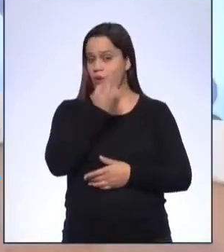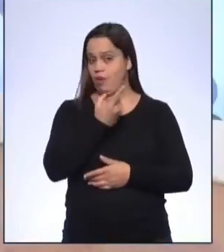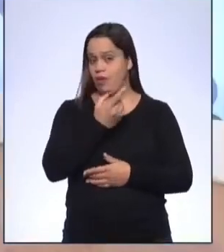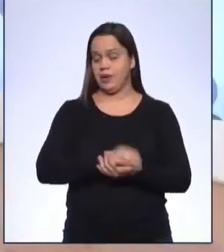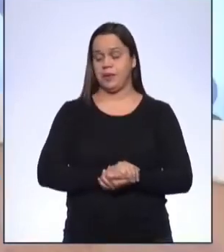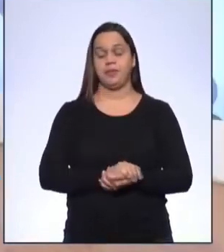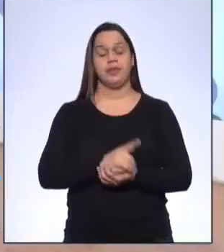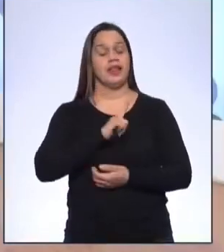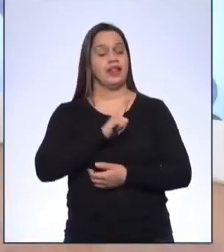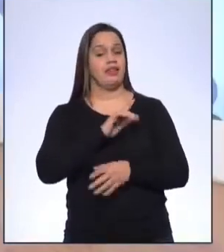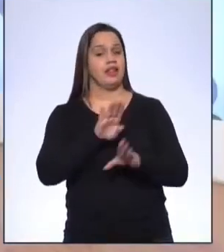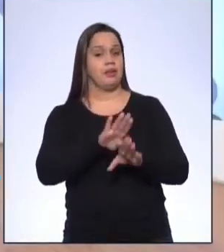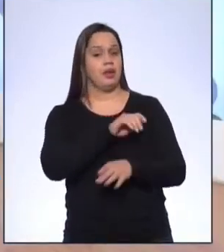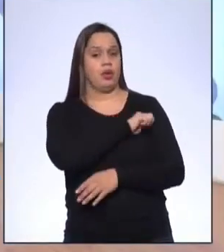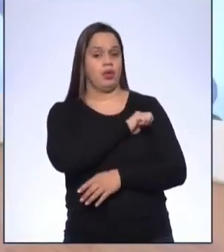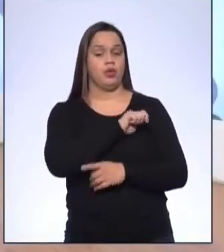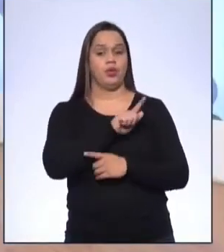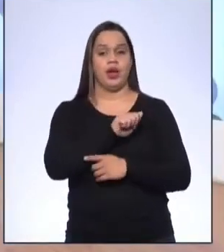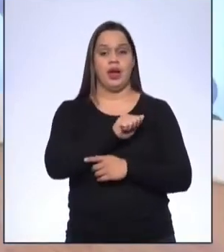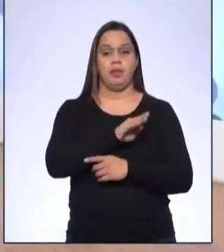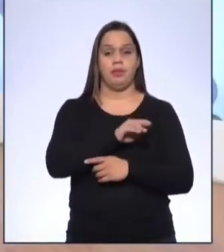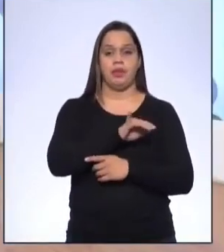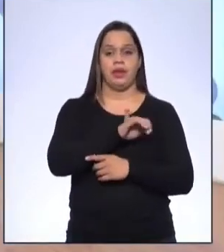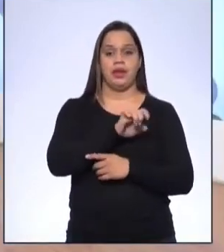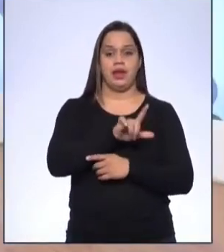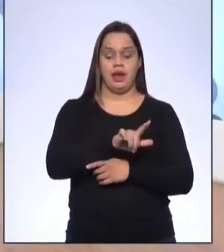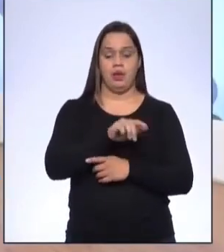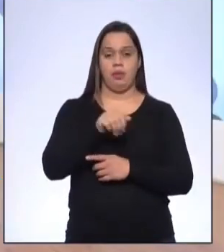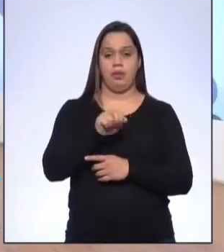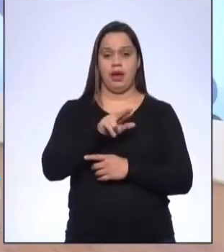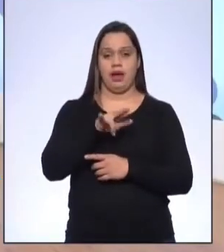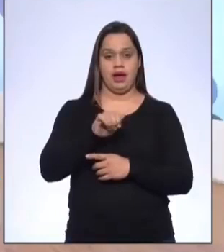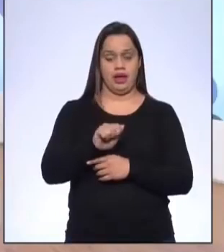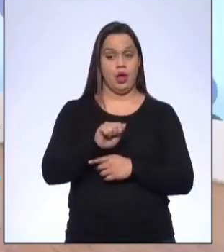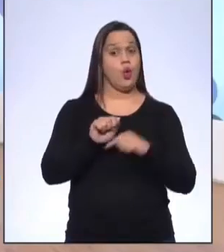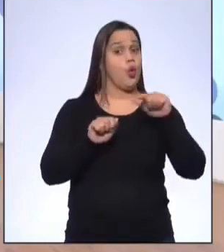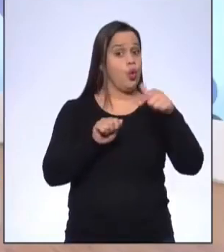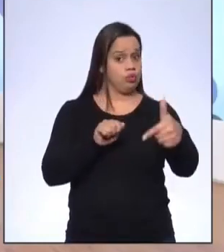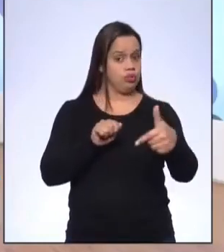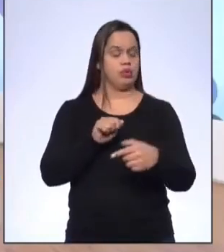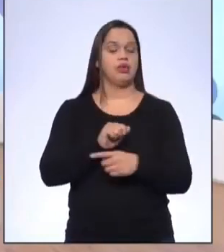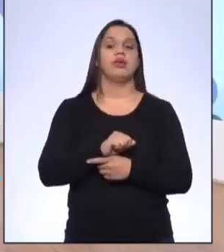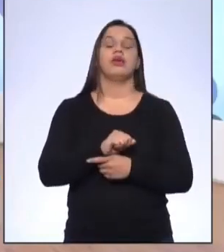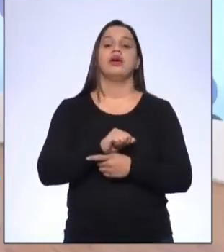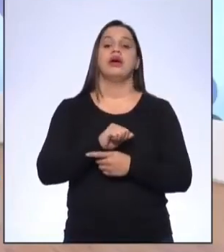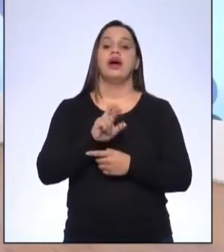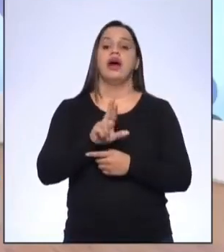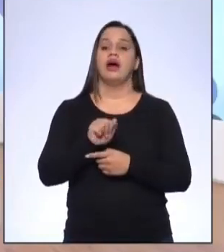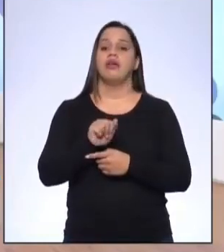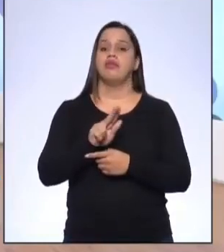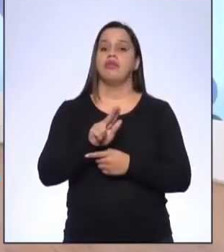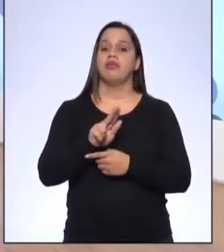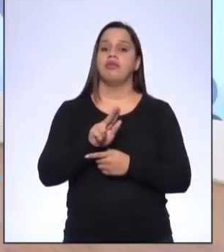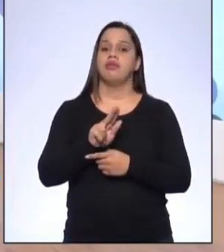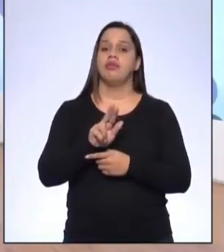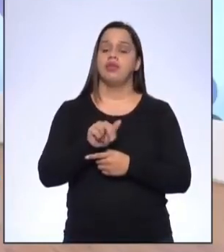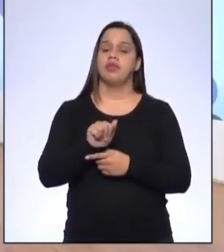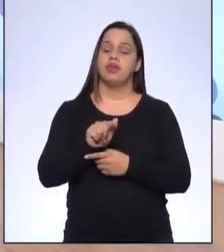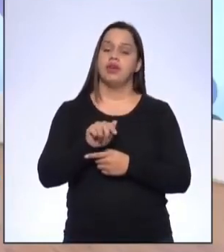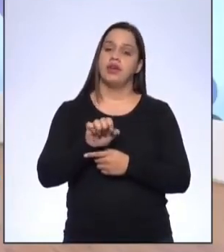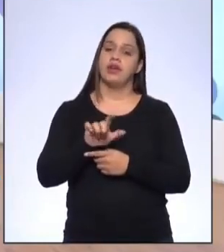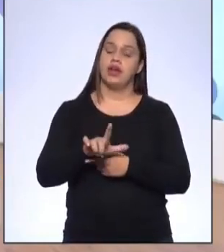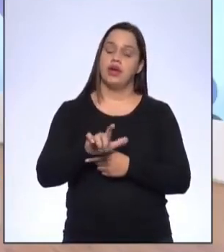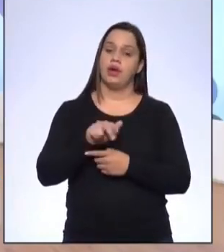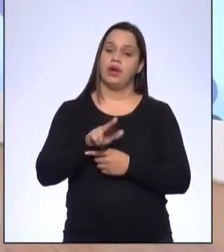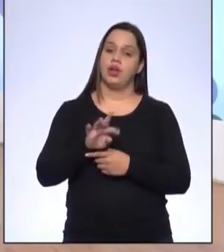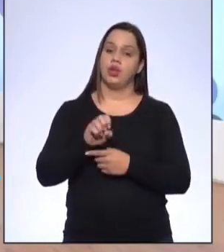o Gabriel, a Maria Eduarda, uma outra Maria Eduarda, Rafael e Antônio